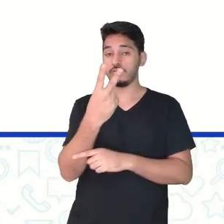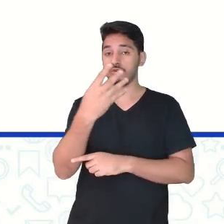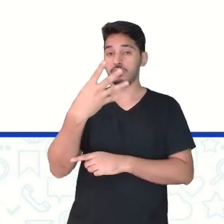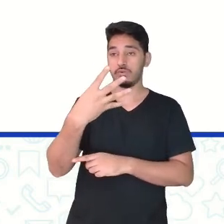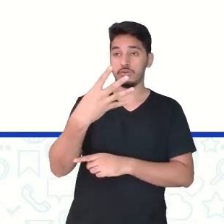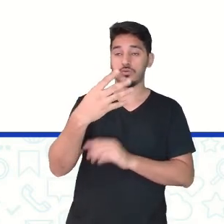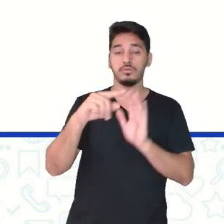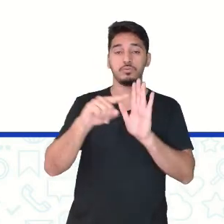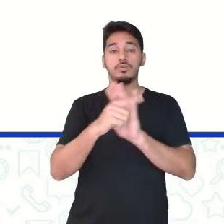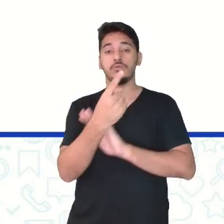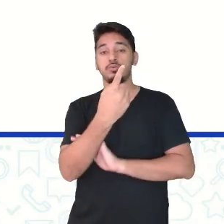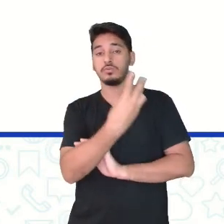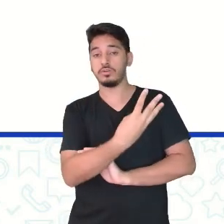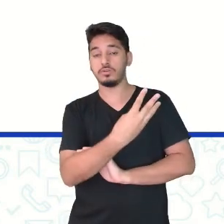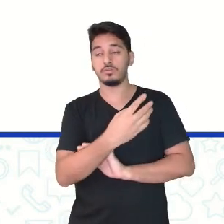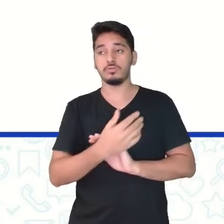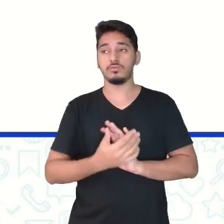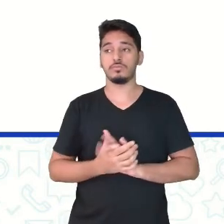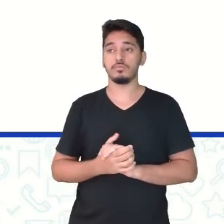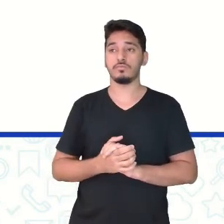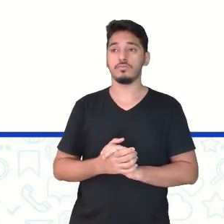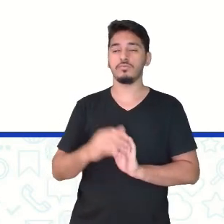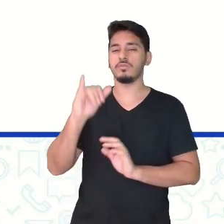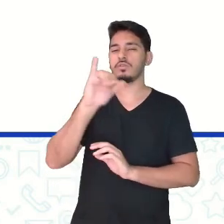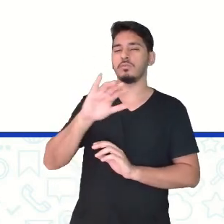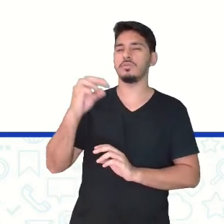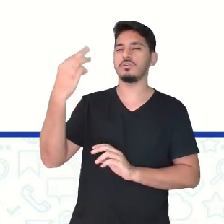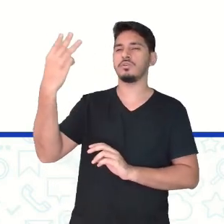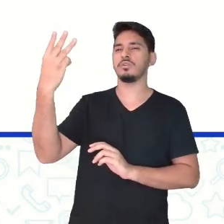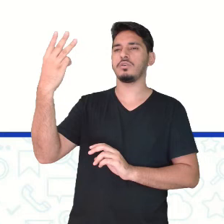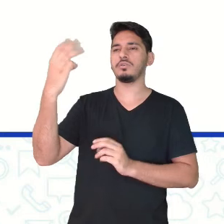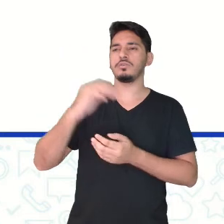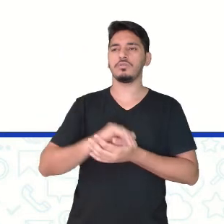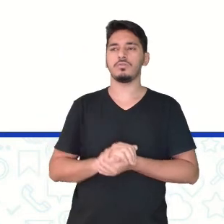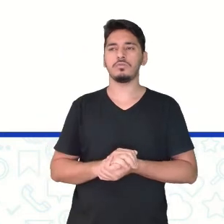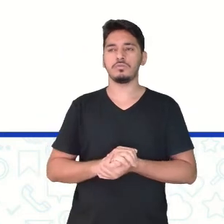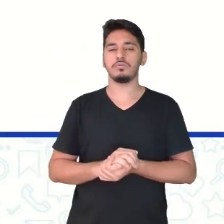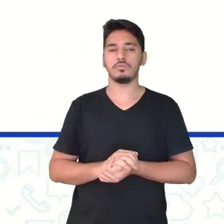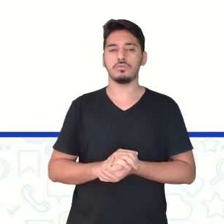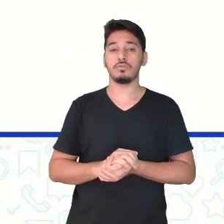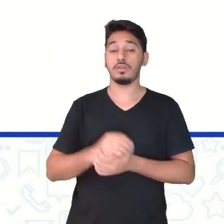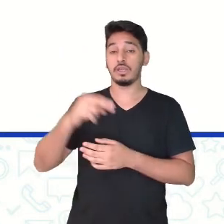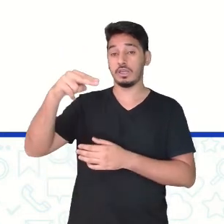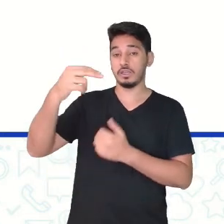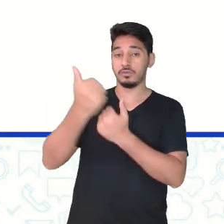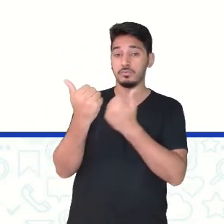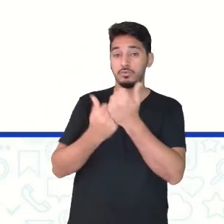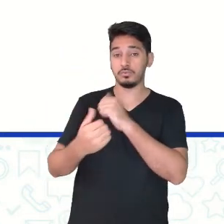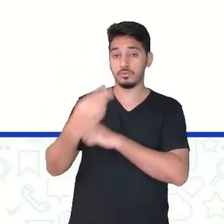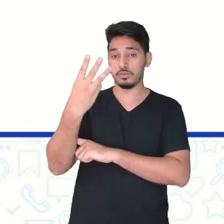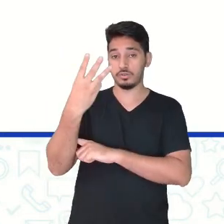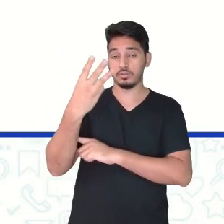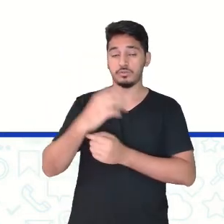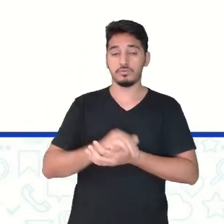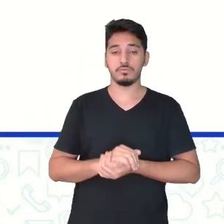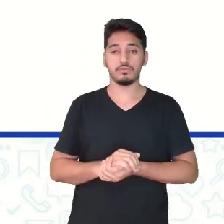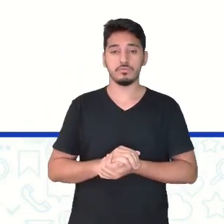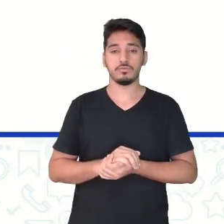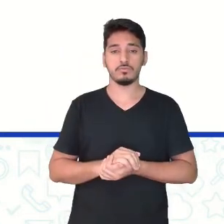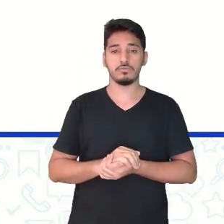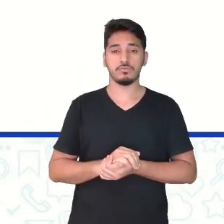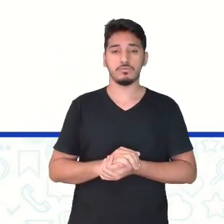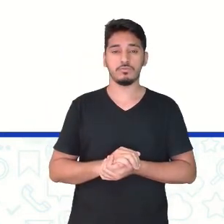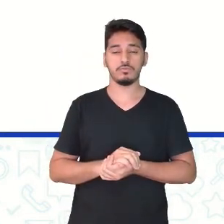4, menos 1, 3. E a figura 3? Ó, eu tenho, no lugar de n, colocar 3. Lembra disso? Isso